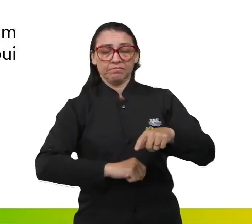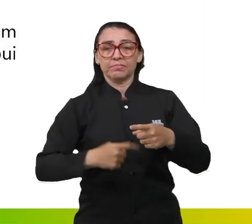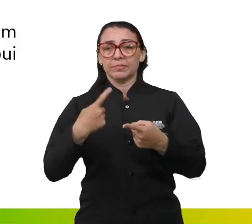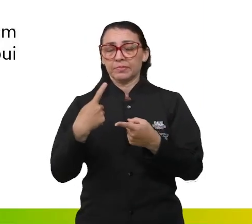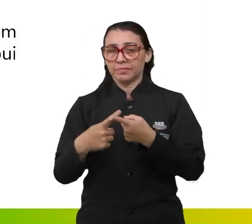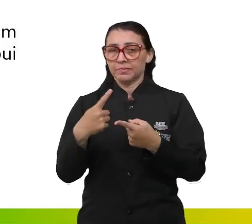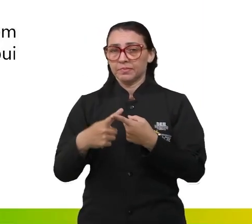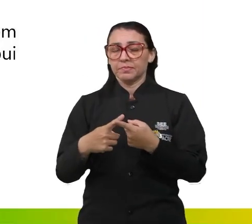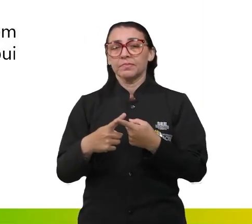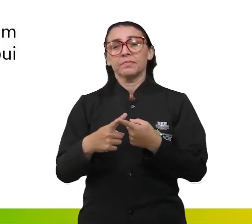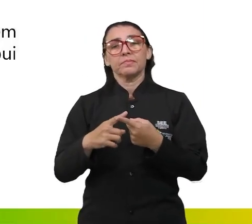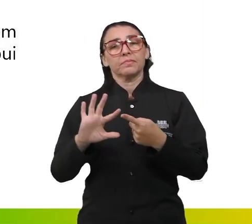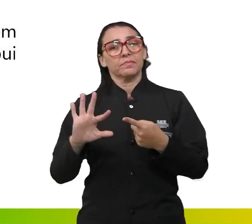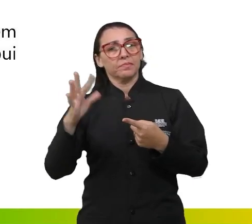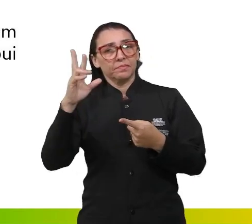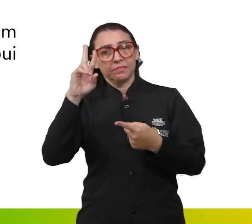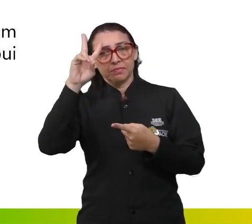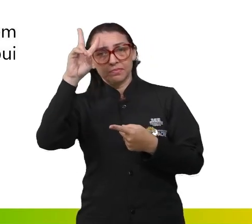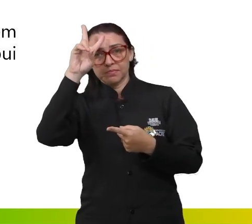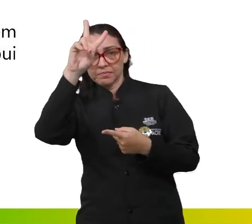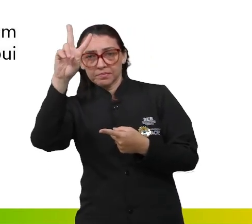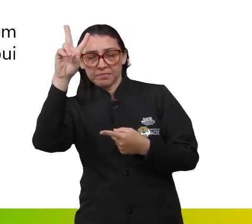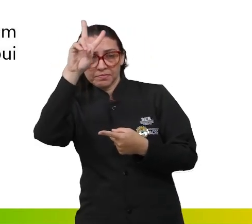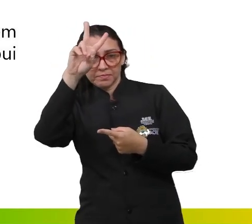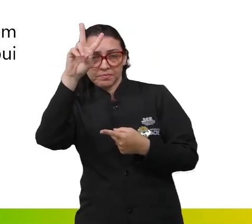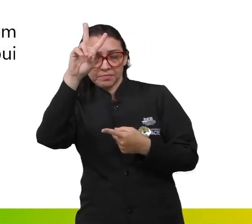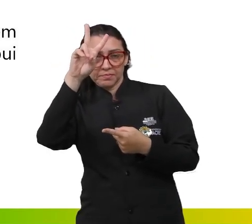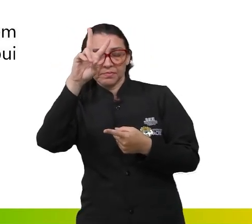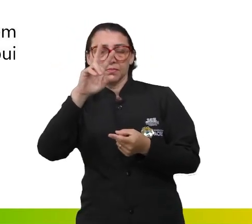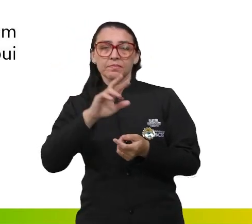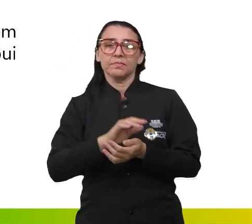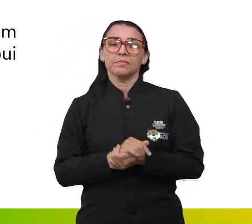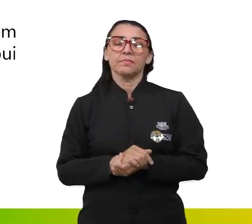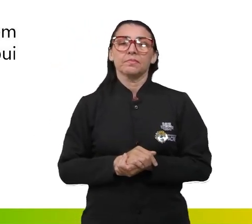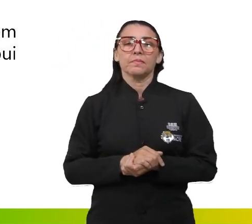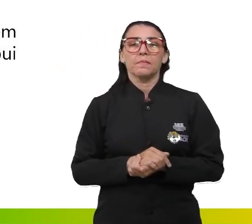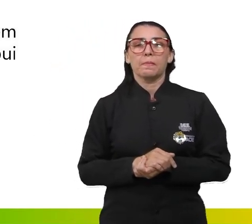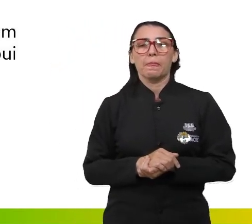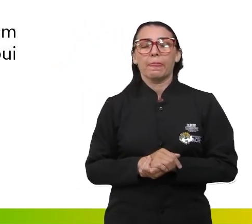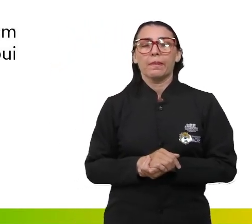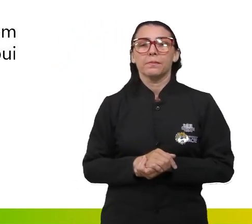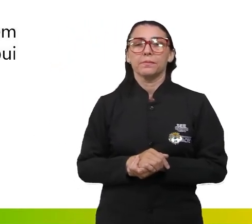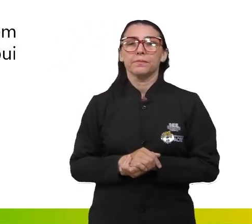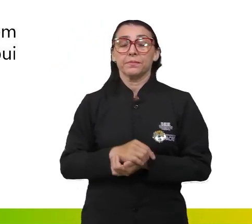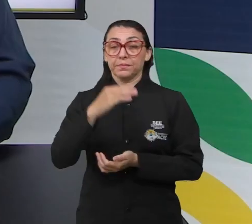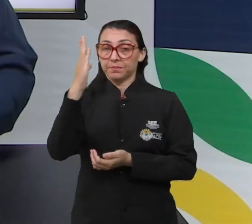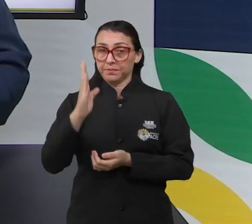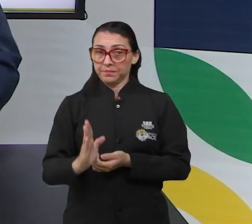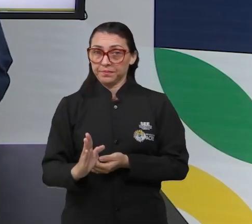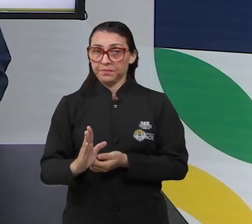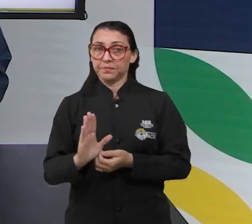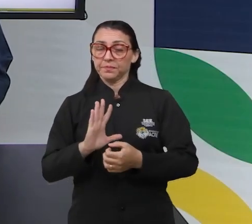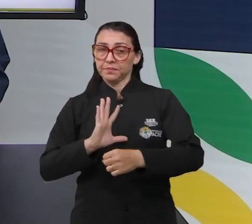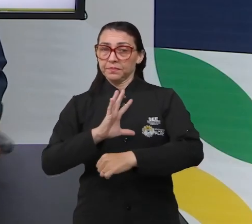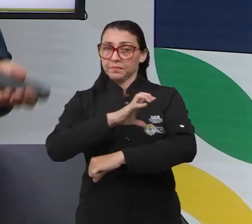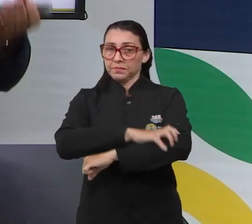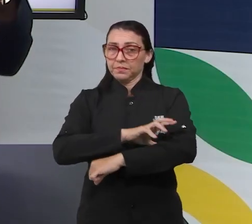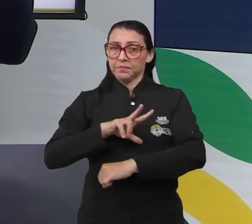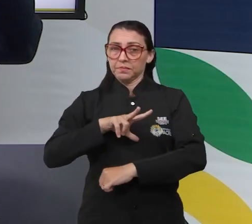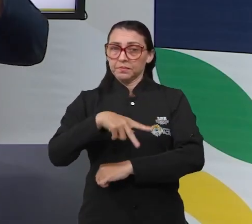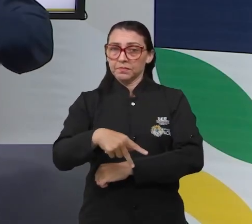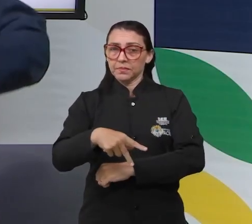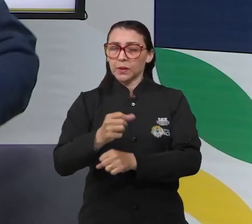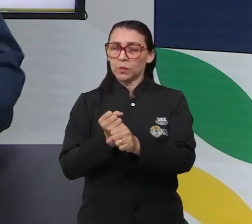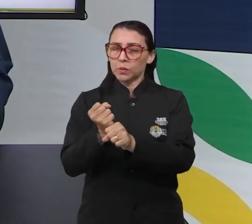ela é causada justamente por fatores históricos, como é o caso aí que eu acabei de citar, do Brasil, colônia de Portugal